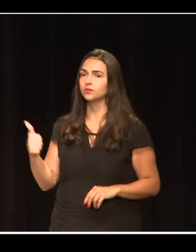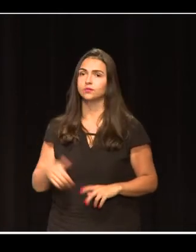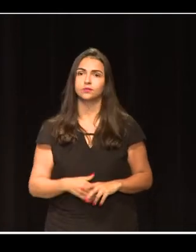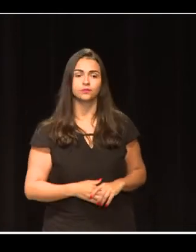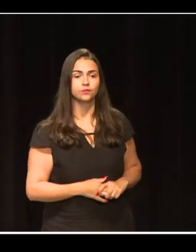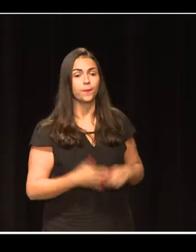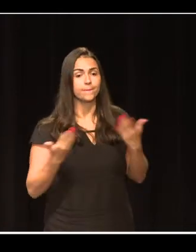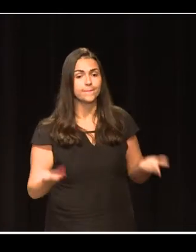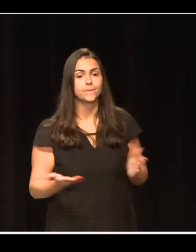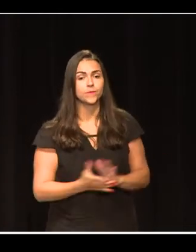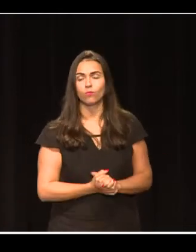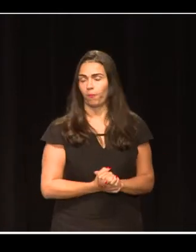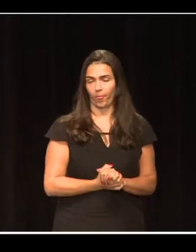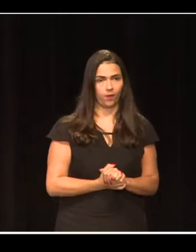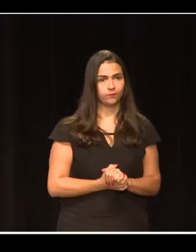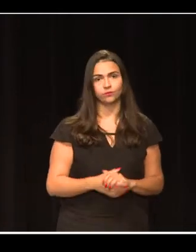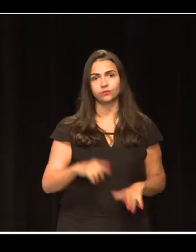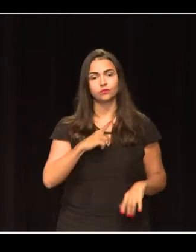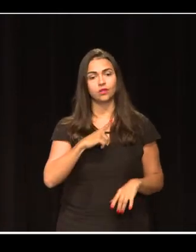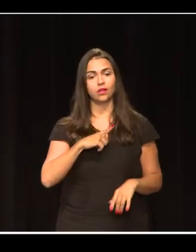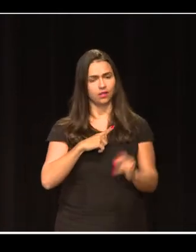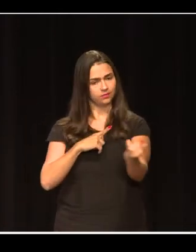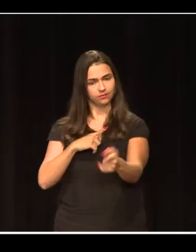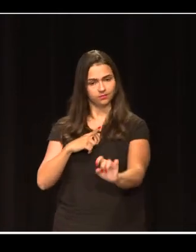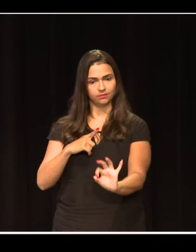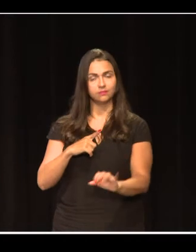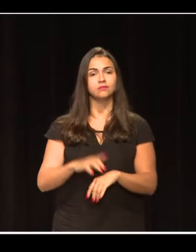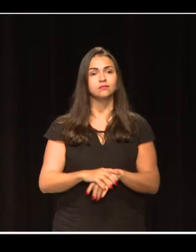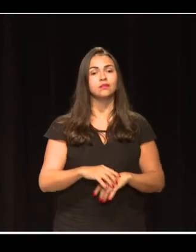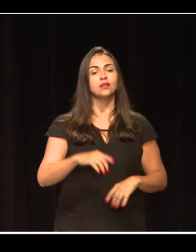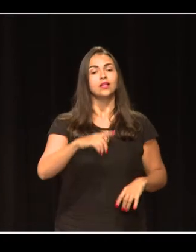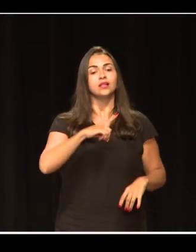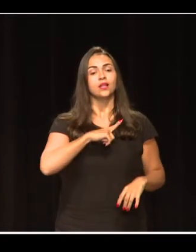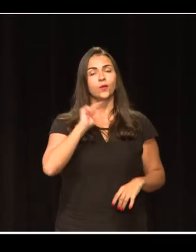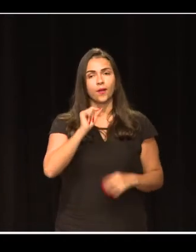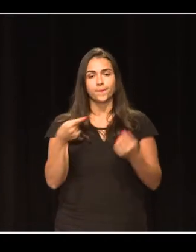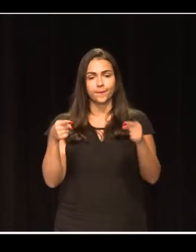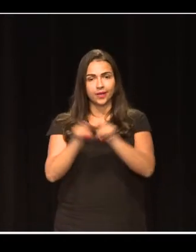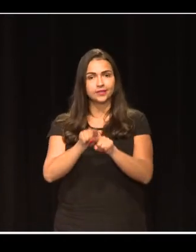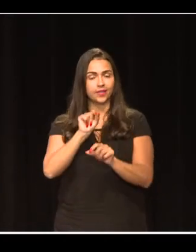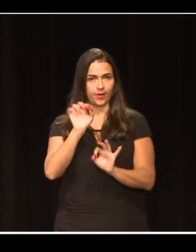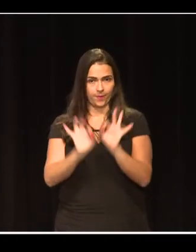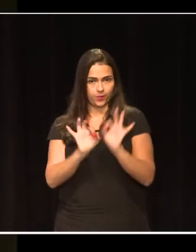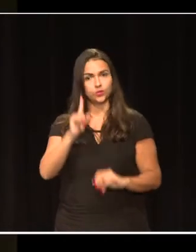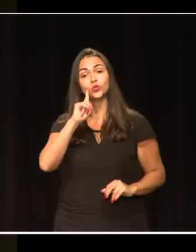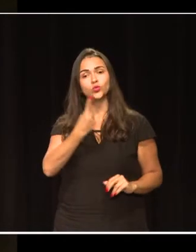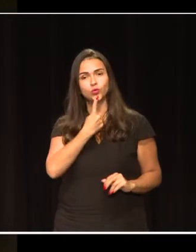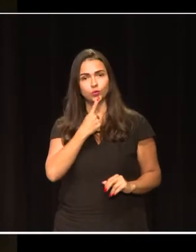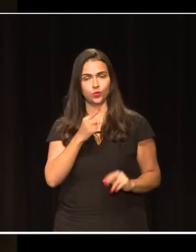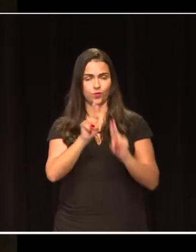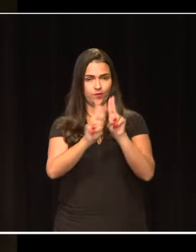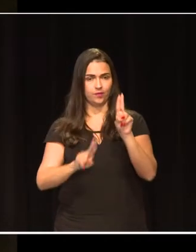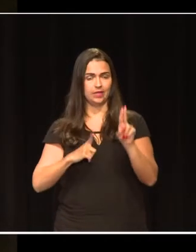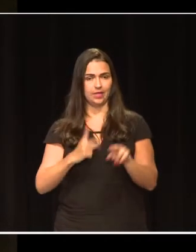Então, assim, só passando rápido pelas parcerias, a gente também tem uma parceria com um projeto Surdos da UFRJ, que eles realizam